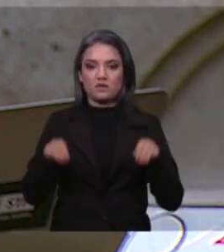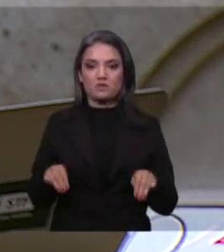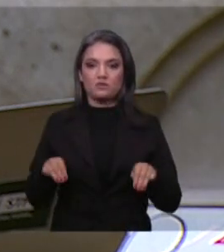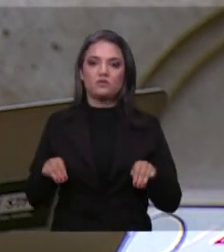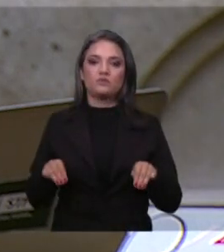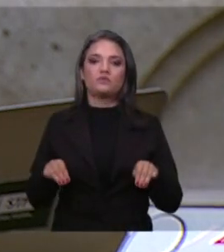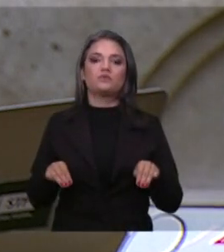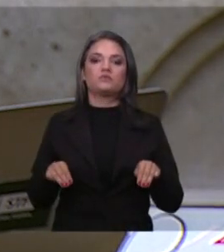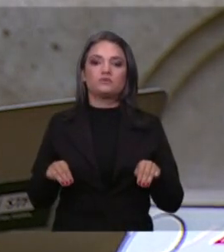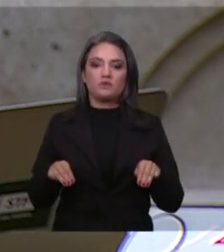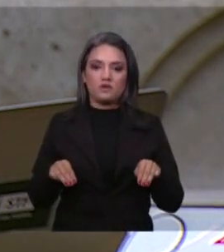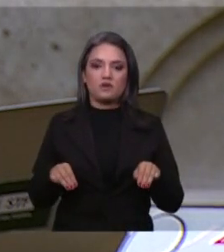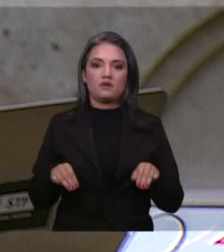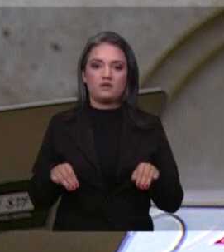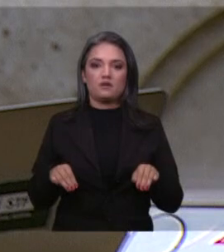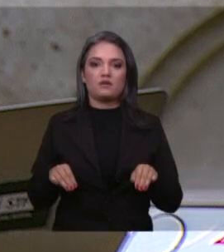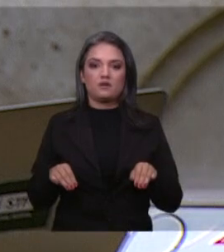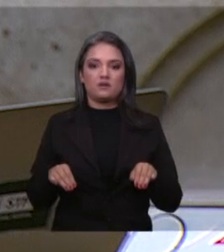no museu,